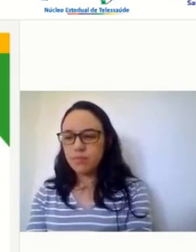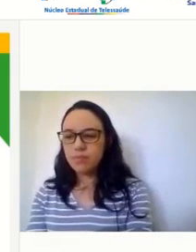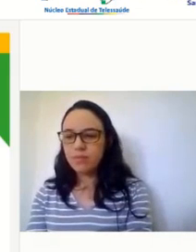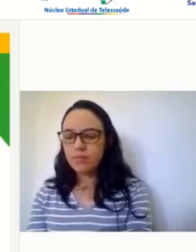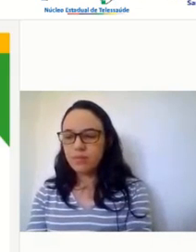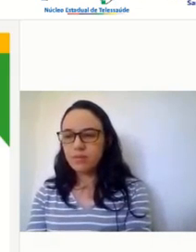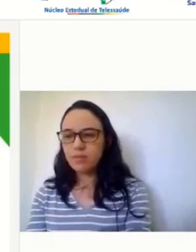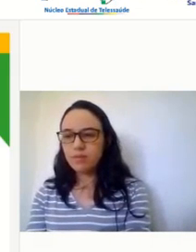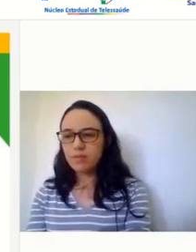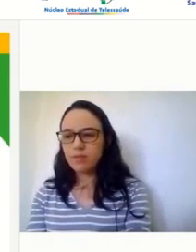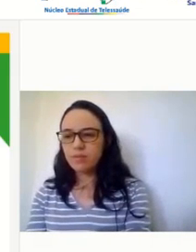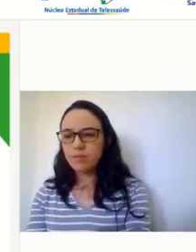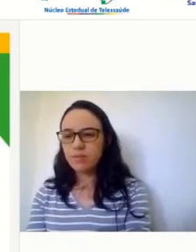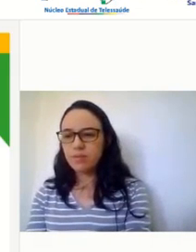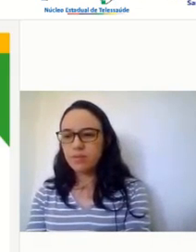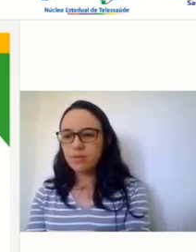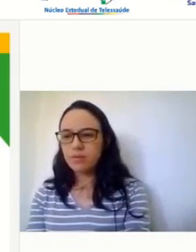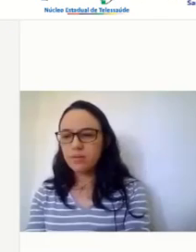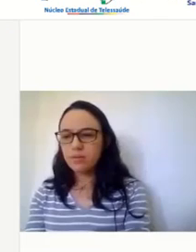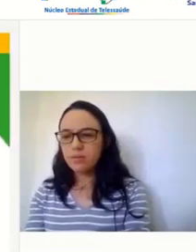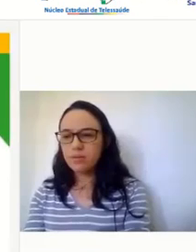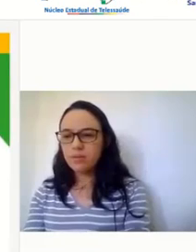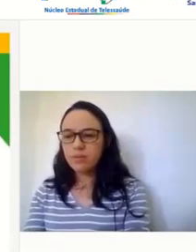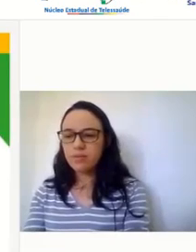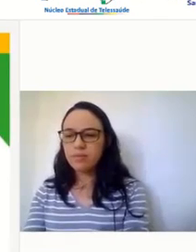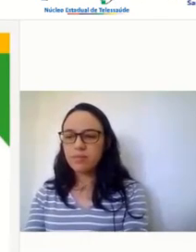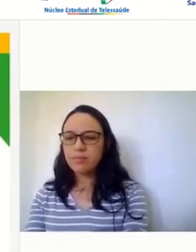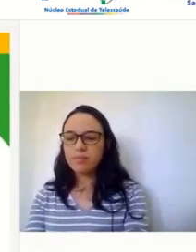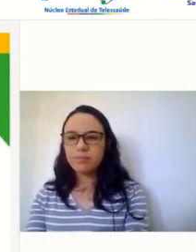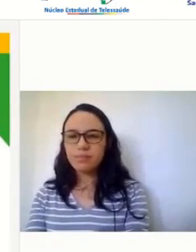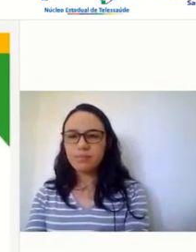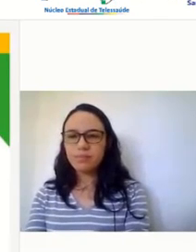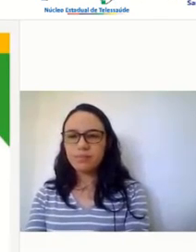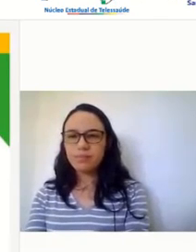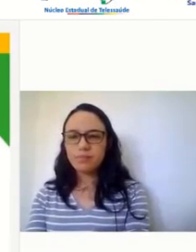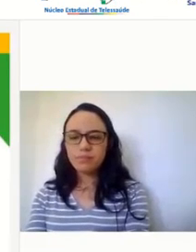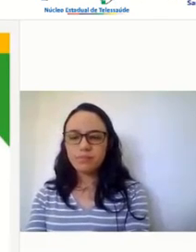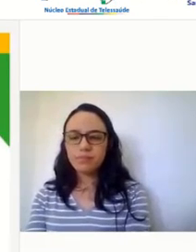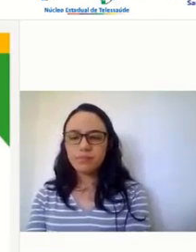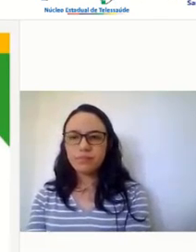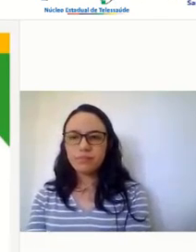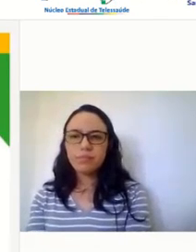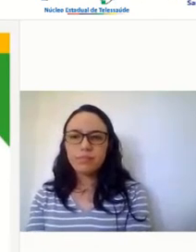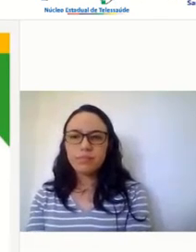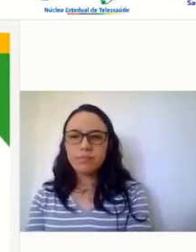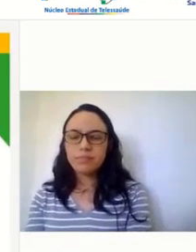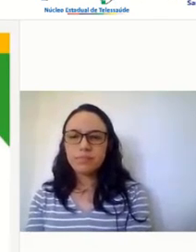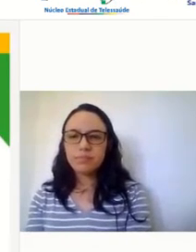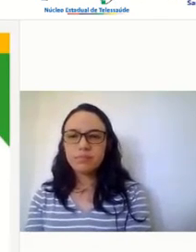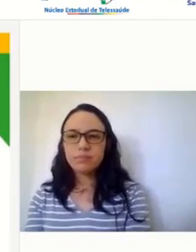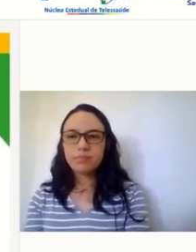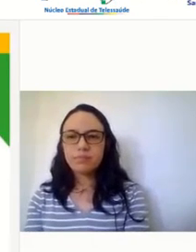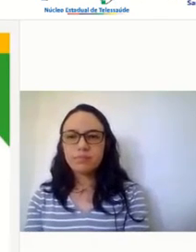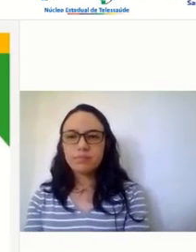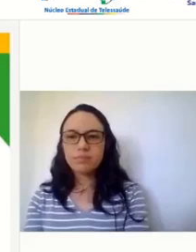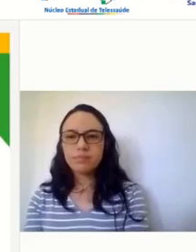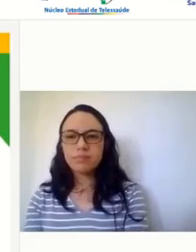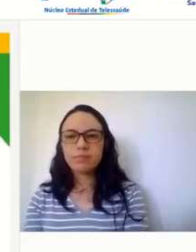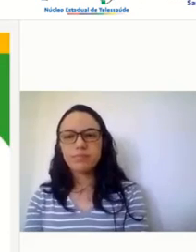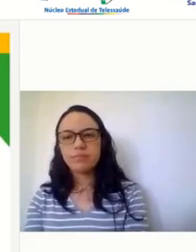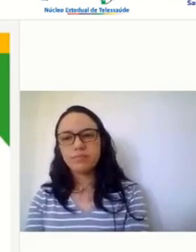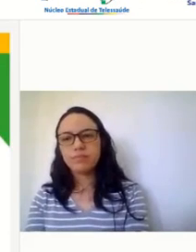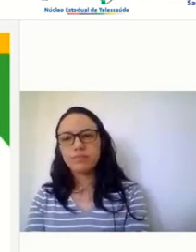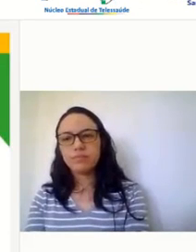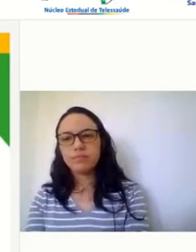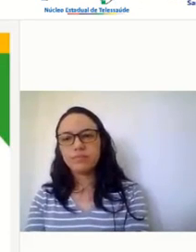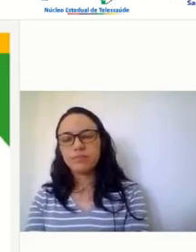da doença bom então como profissional nós podemos adotar diversas medidas de precaução